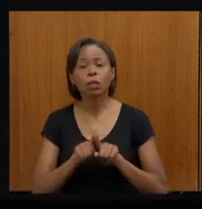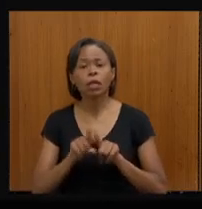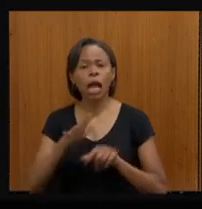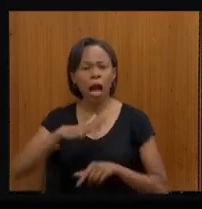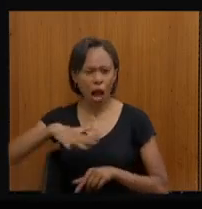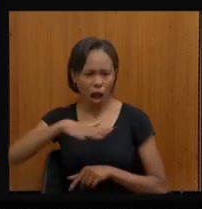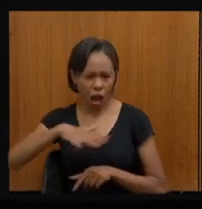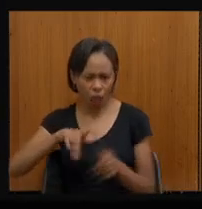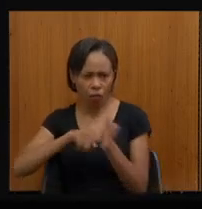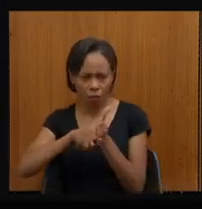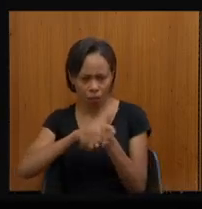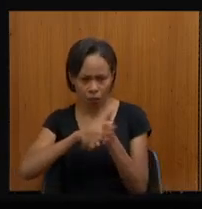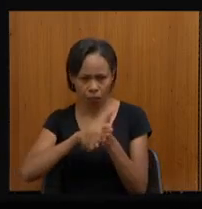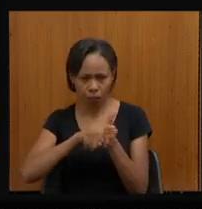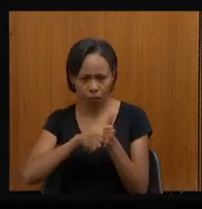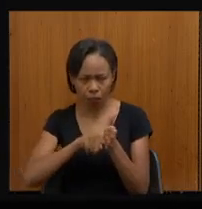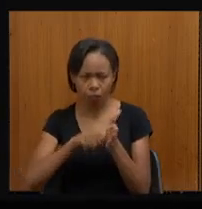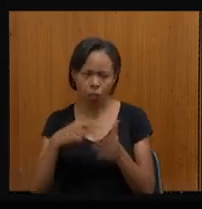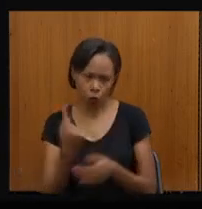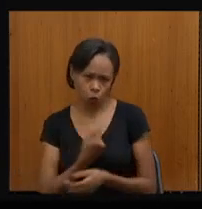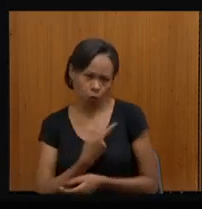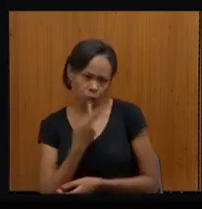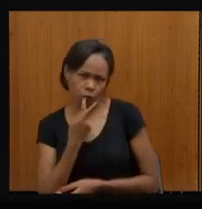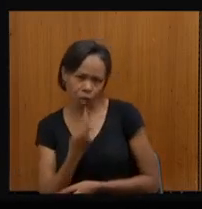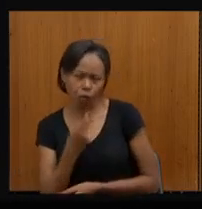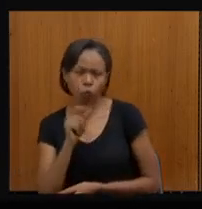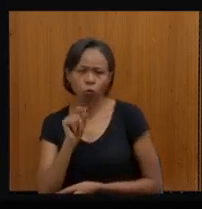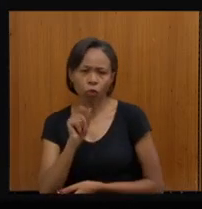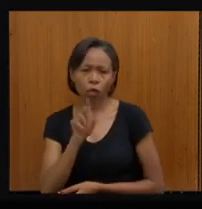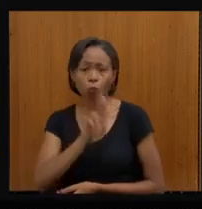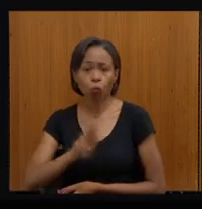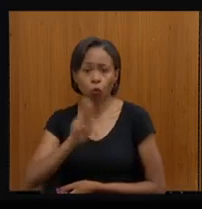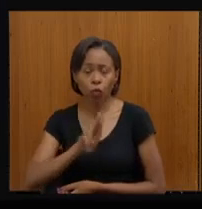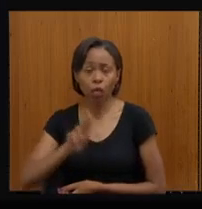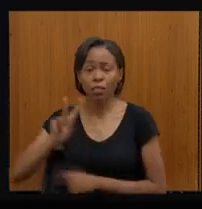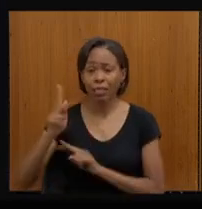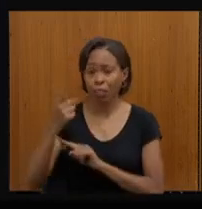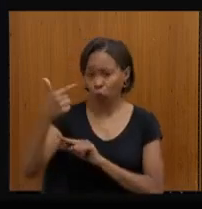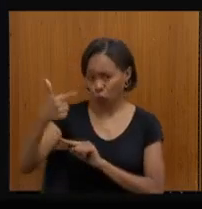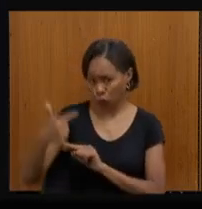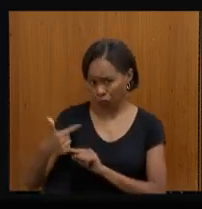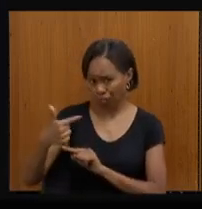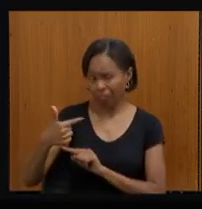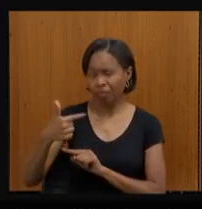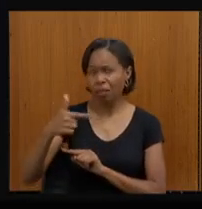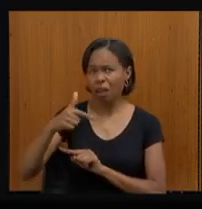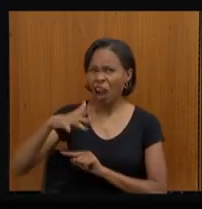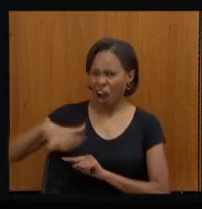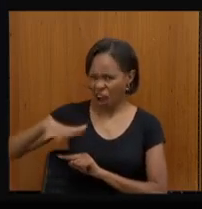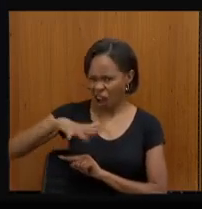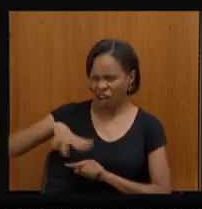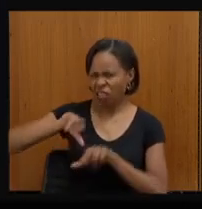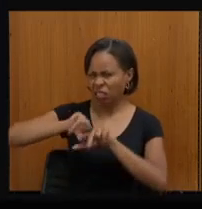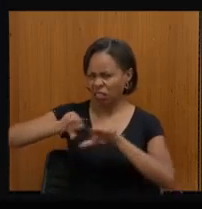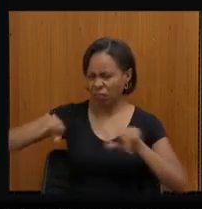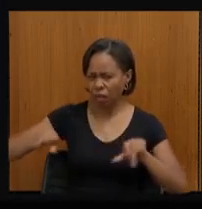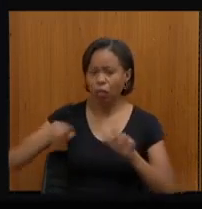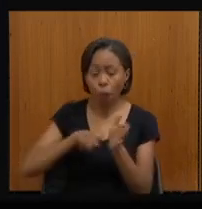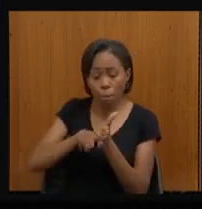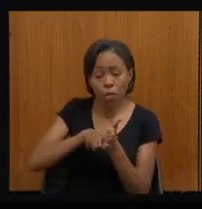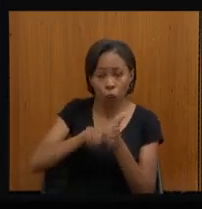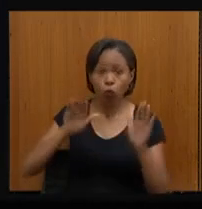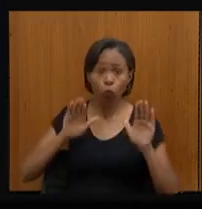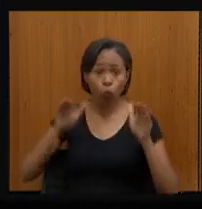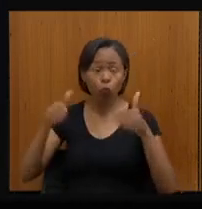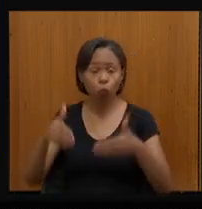de na parte de pesquisa porque a gente tá falando a utilização do hidrogênio ainda no muitas árvores muita pesquisa tem sido feita ruim